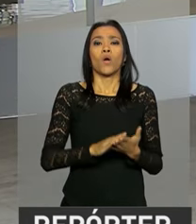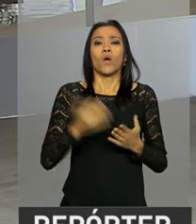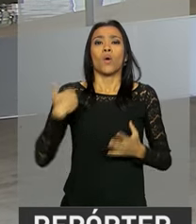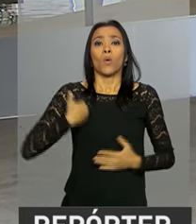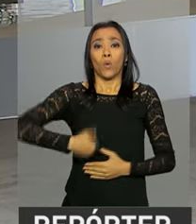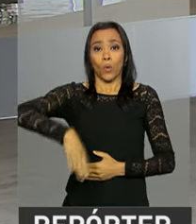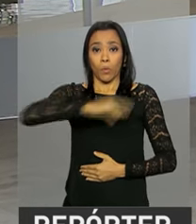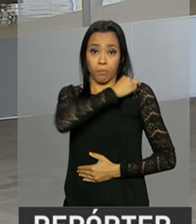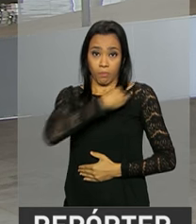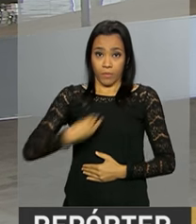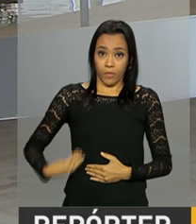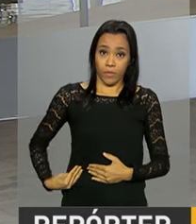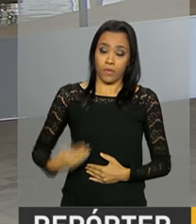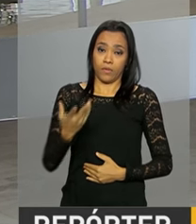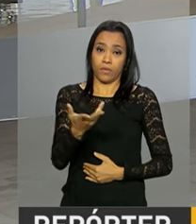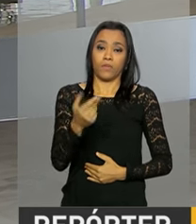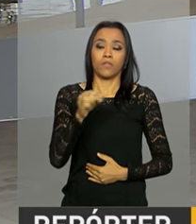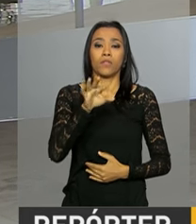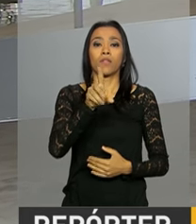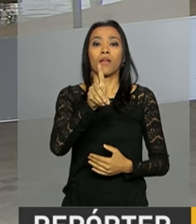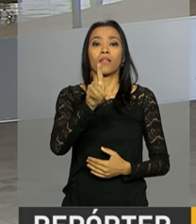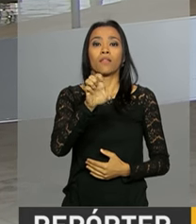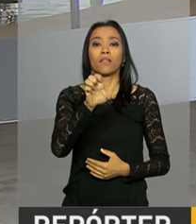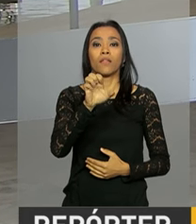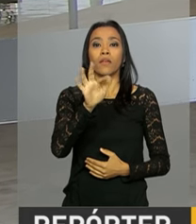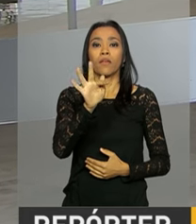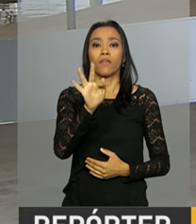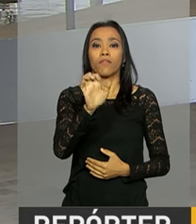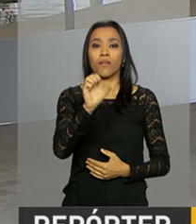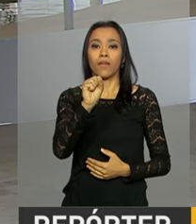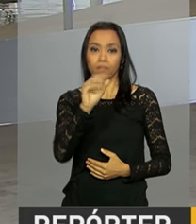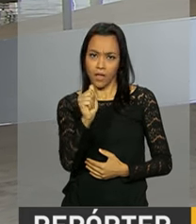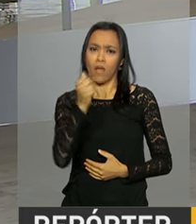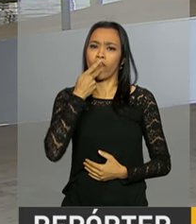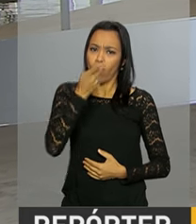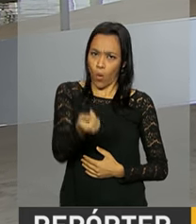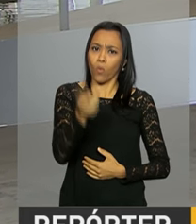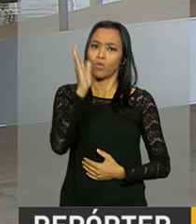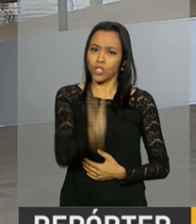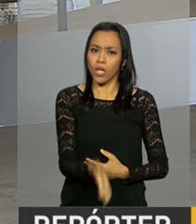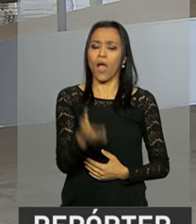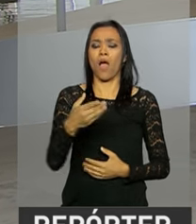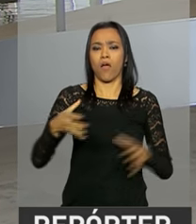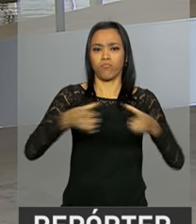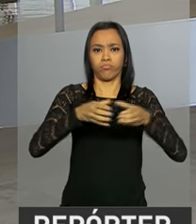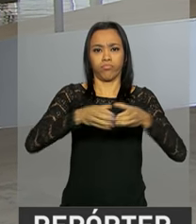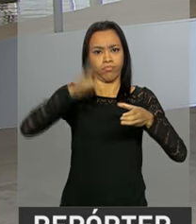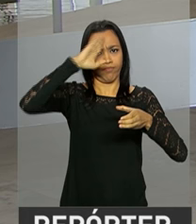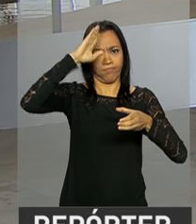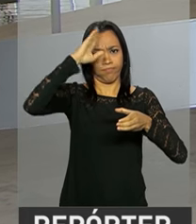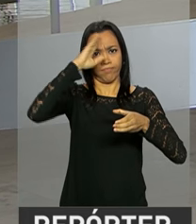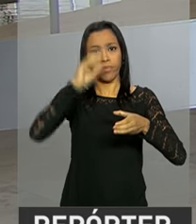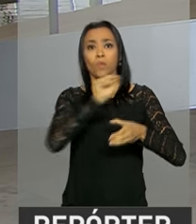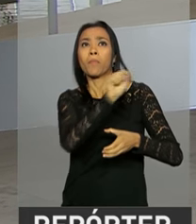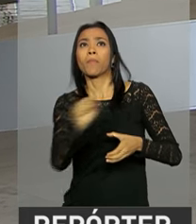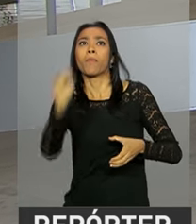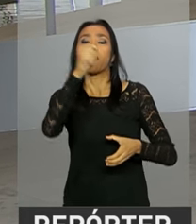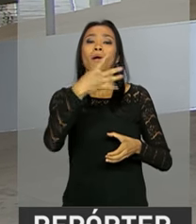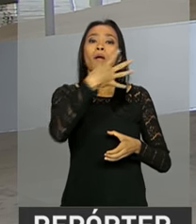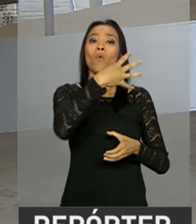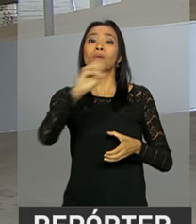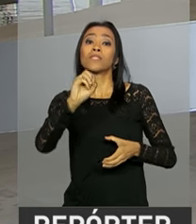Raul jungman anunciou agora a pouco aqui em Brasília que já está confirmada a presença das Forças Armadas em 420